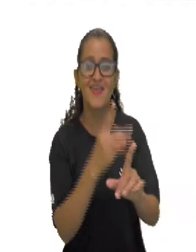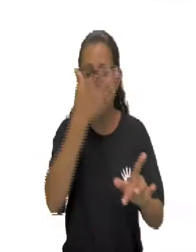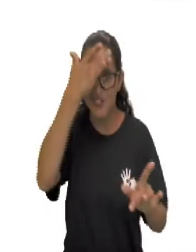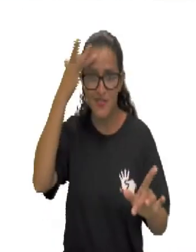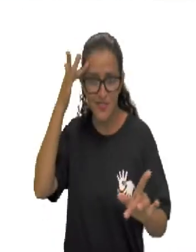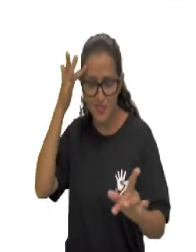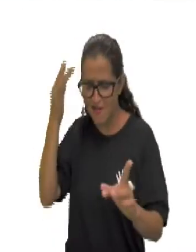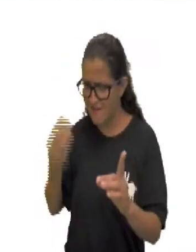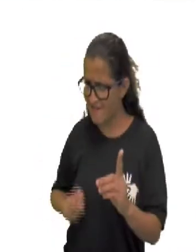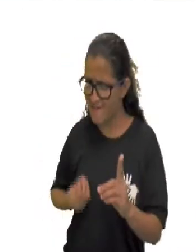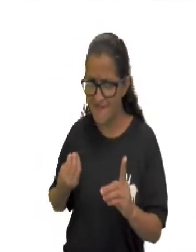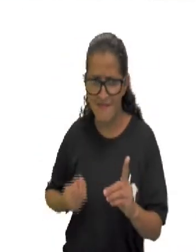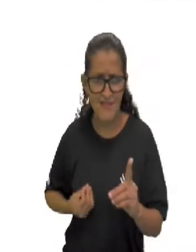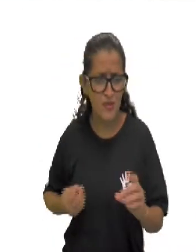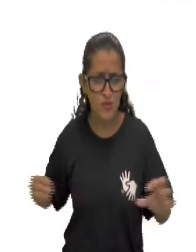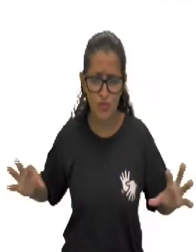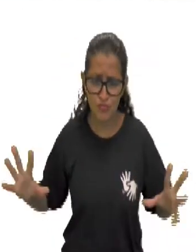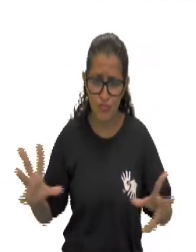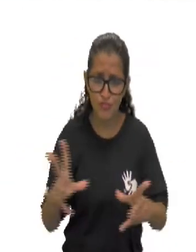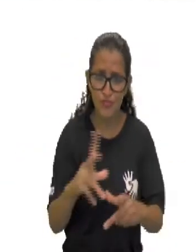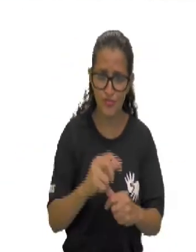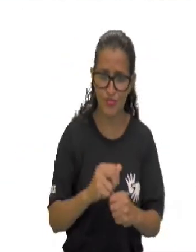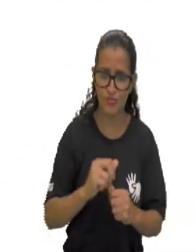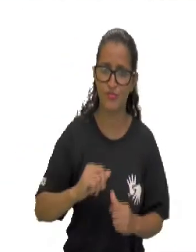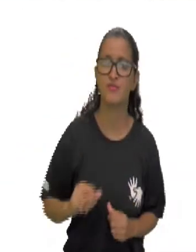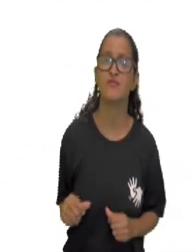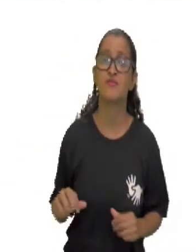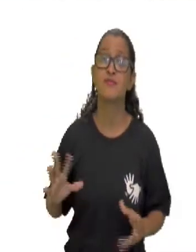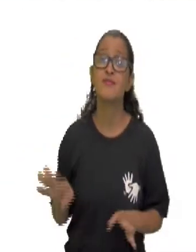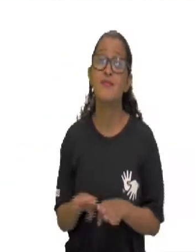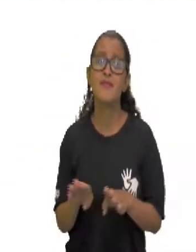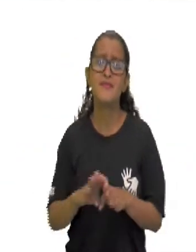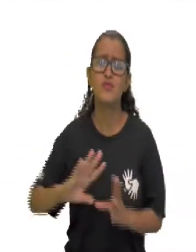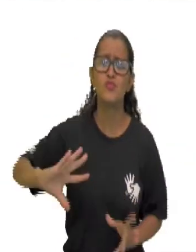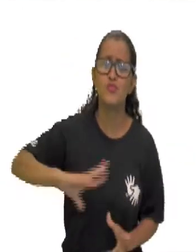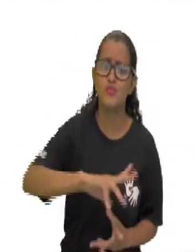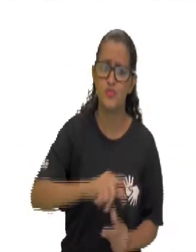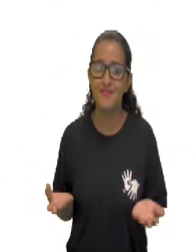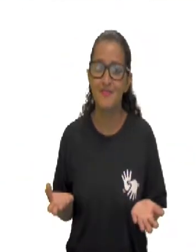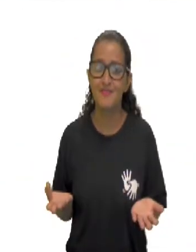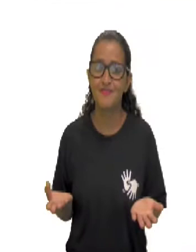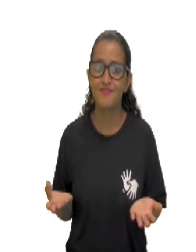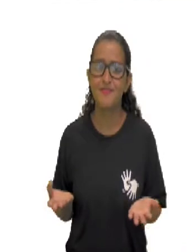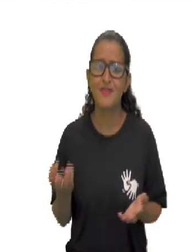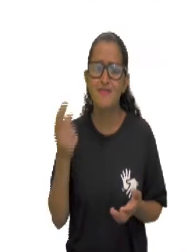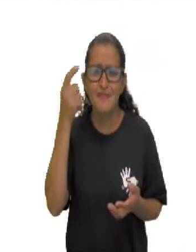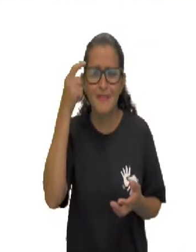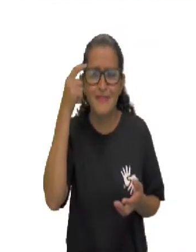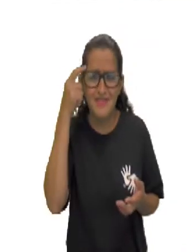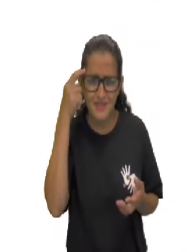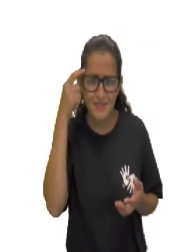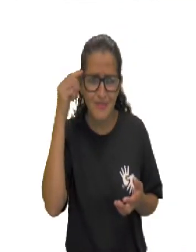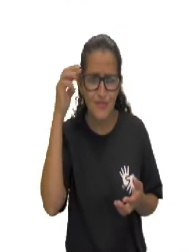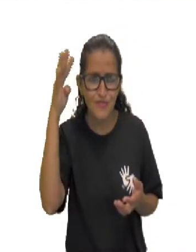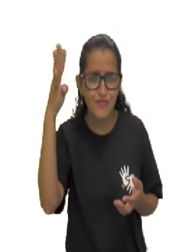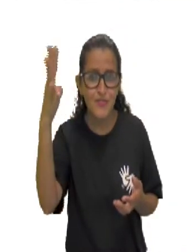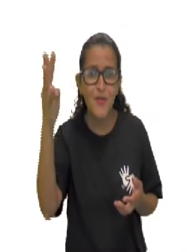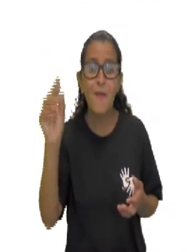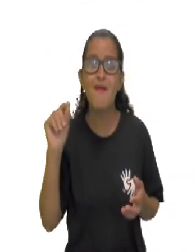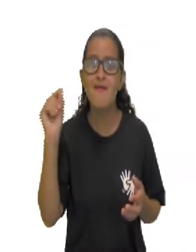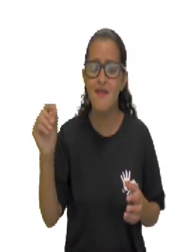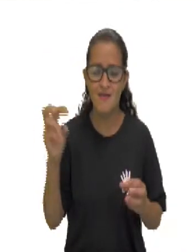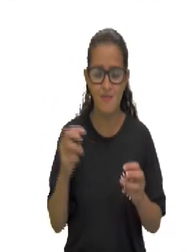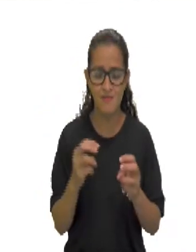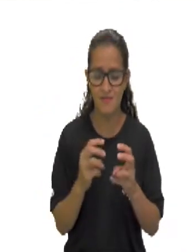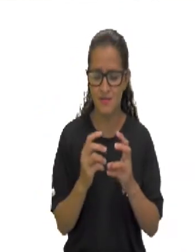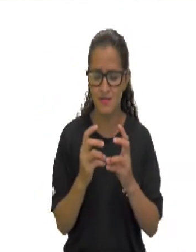que passam em volta, com tudo que temos em volta, né? Imagina você uma estação de metrô,